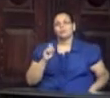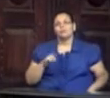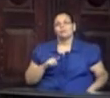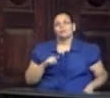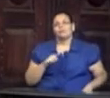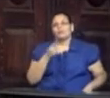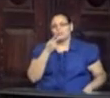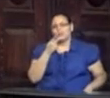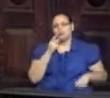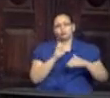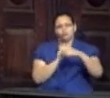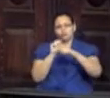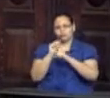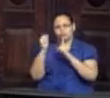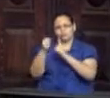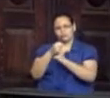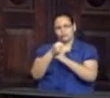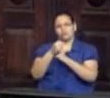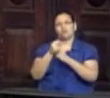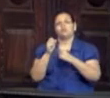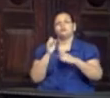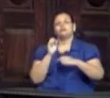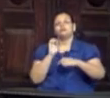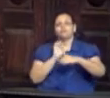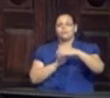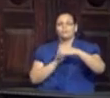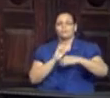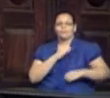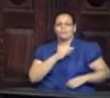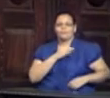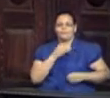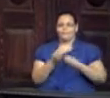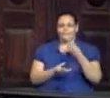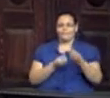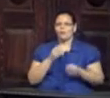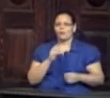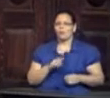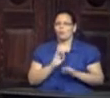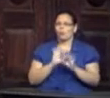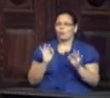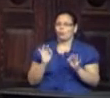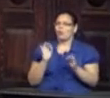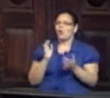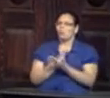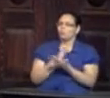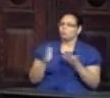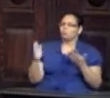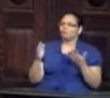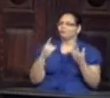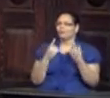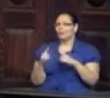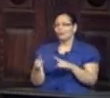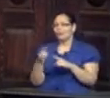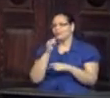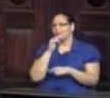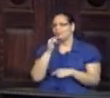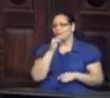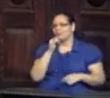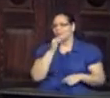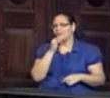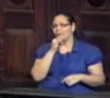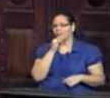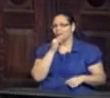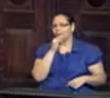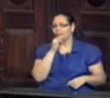são ótimos. Aí vem membros que são totalmente contra os incentivos, pega exemplo de